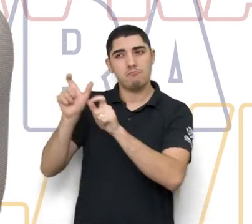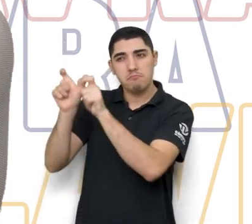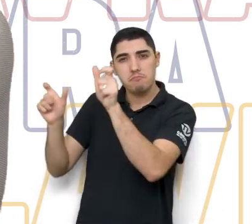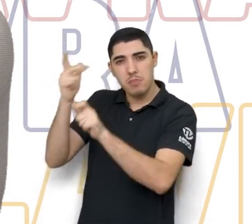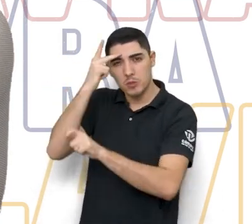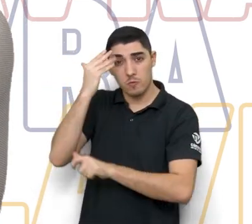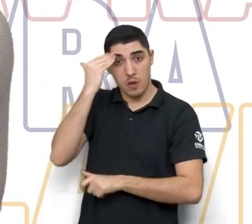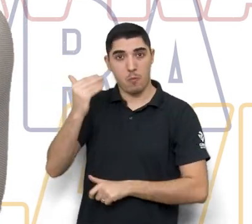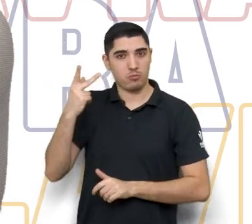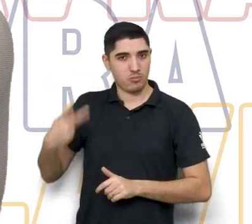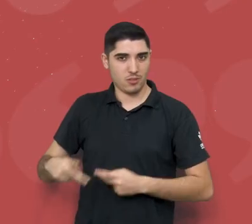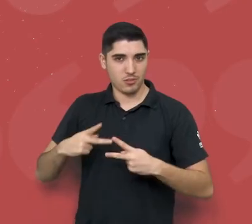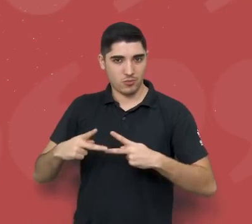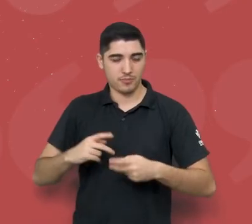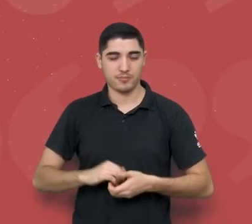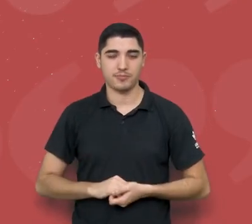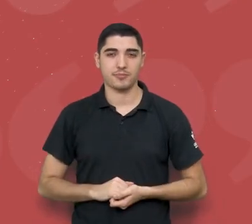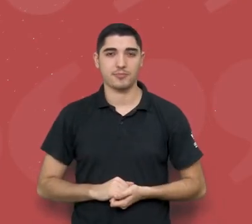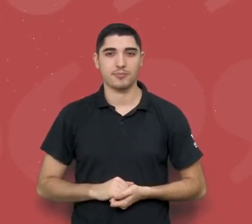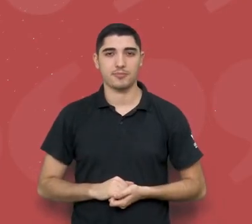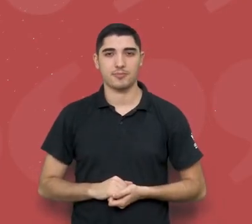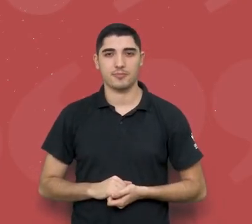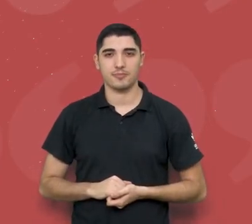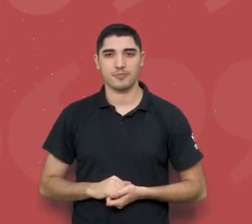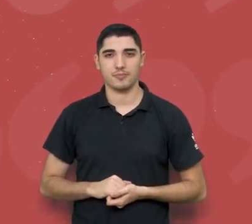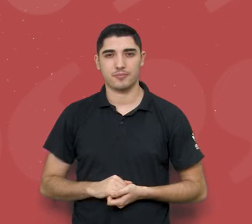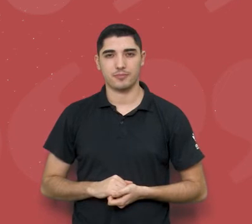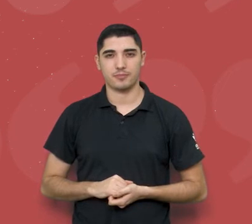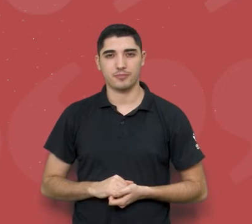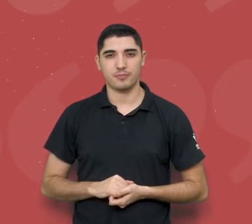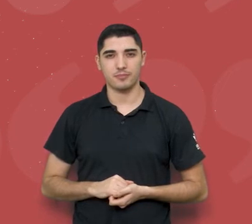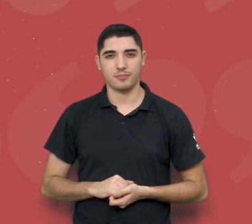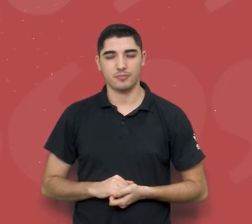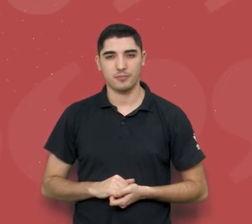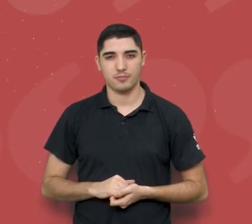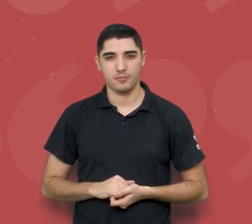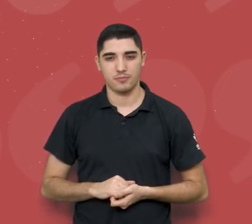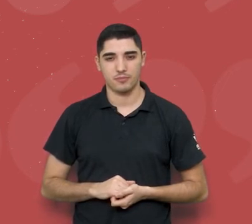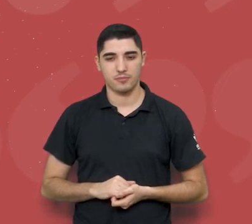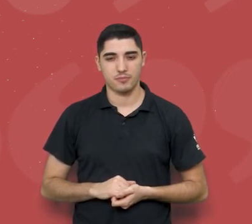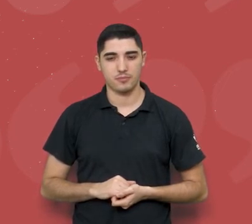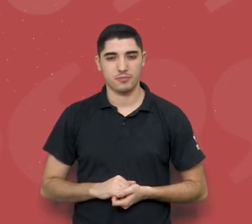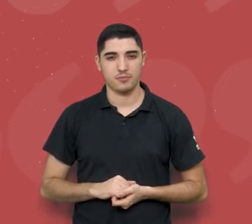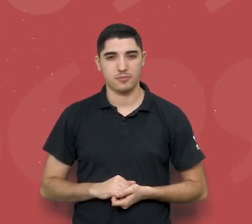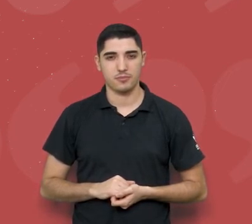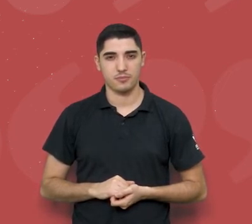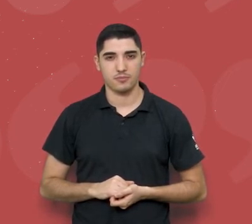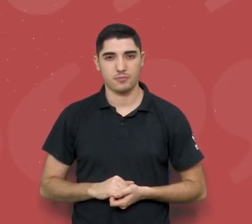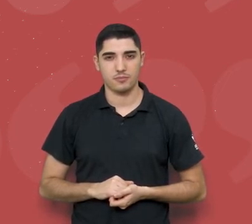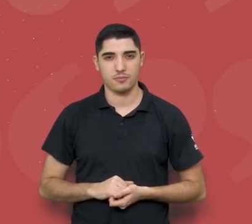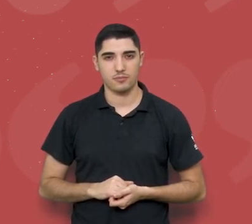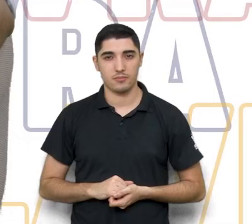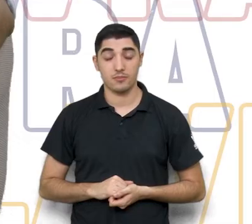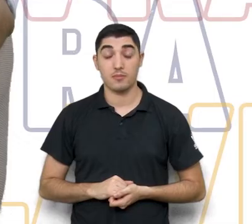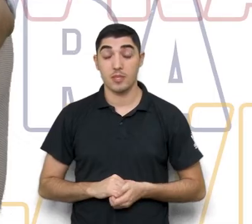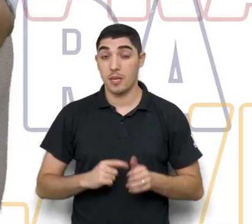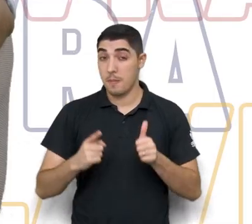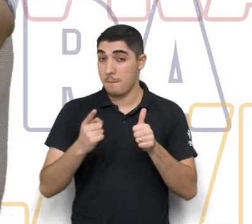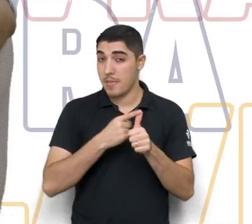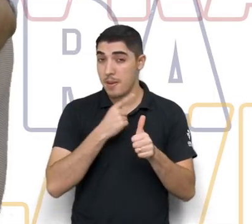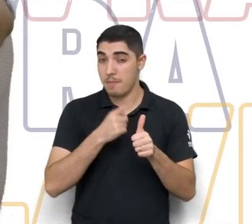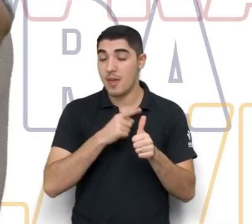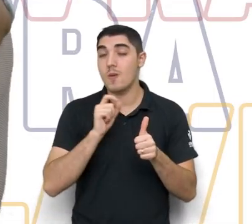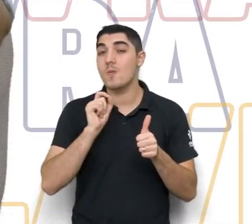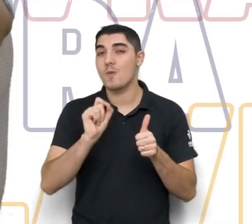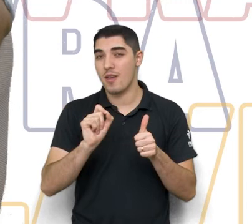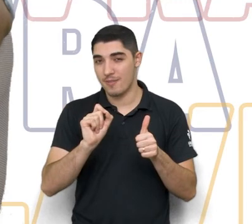da poesia joseense. Quais são as dicas para quem gosta e quer escrever poesias? Em primeiro